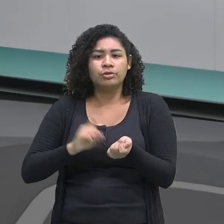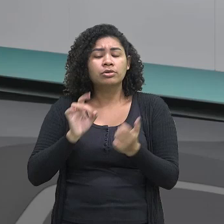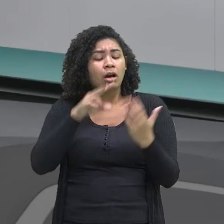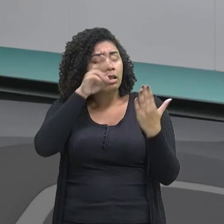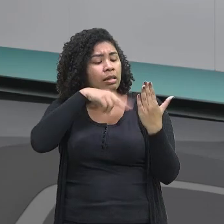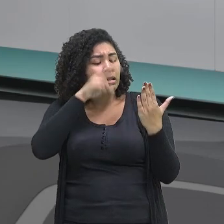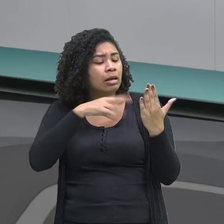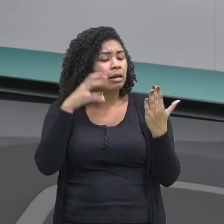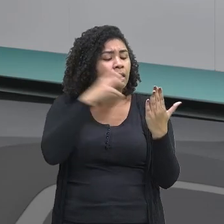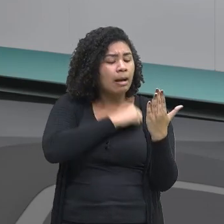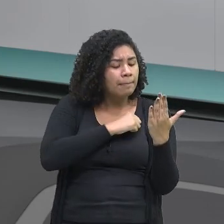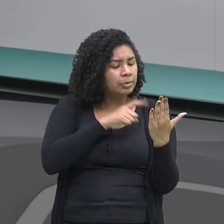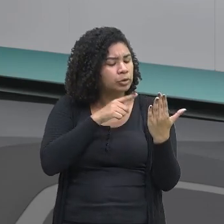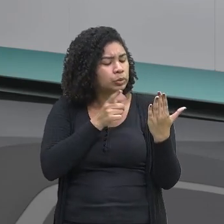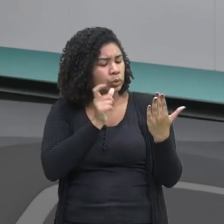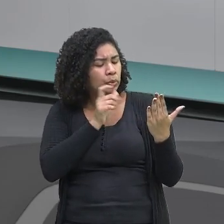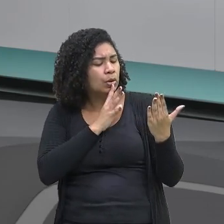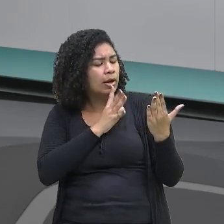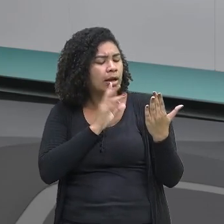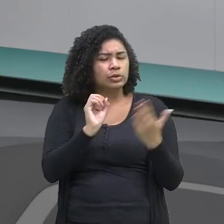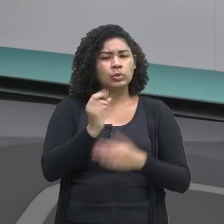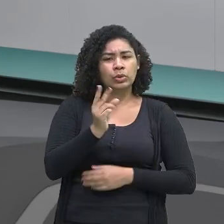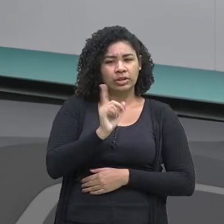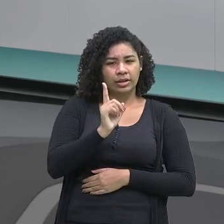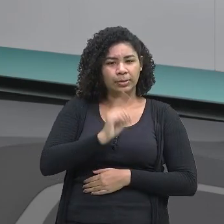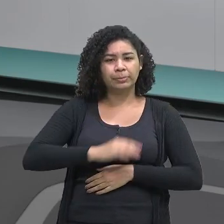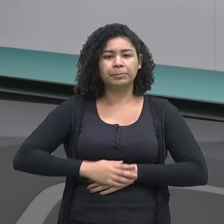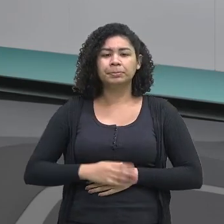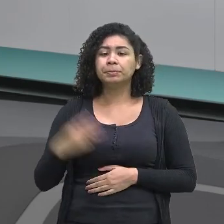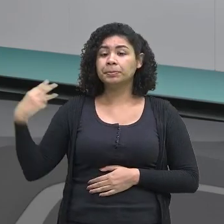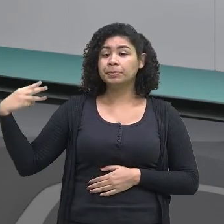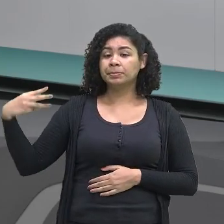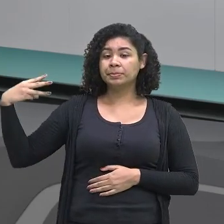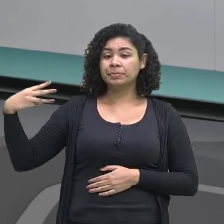veja que vocês já conhecem, tá bom? Vamos lá, number three.